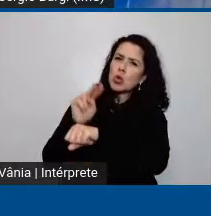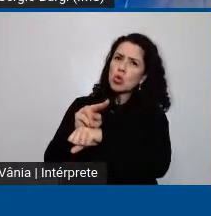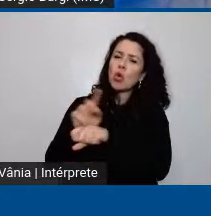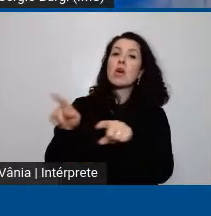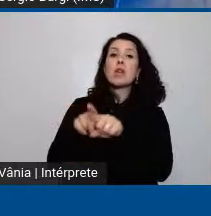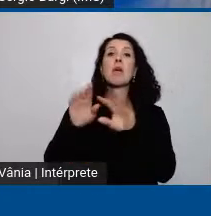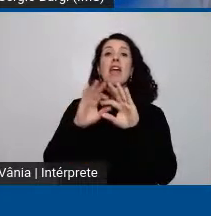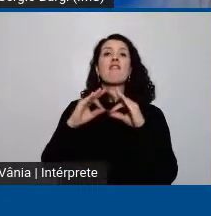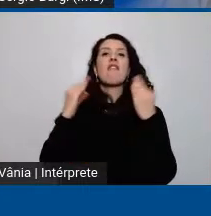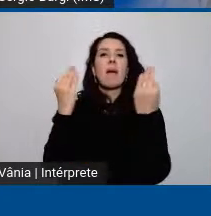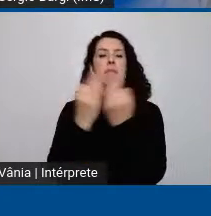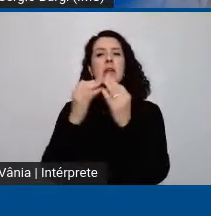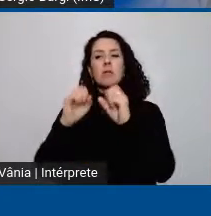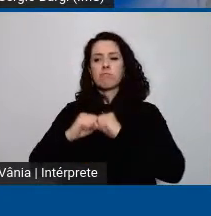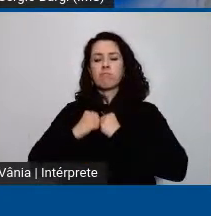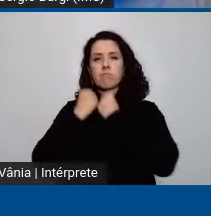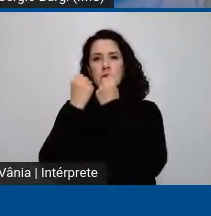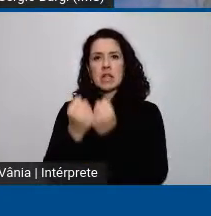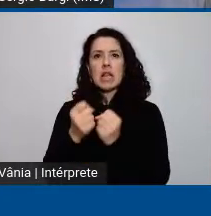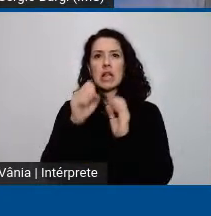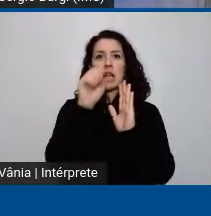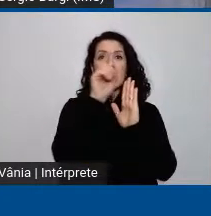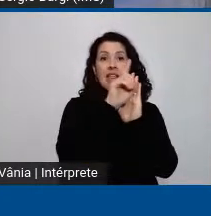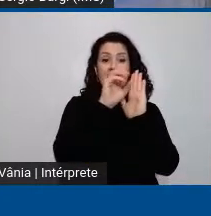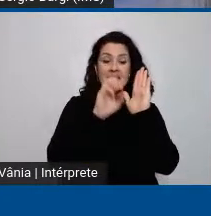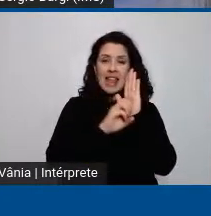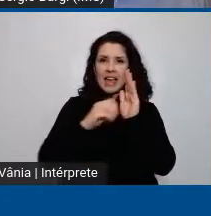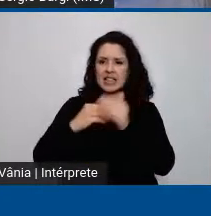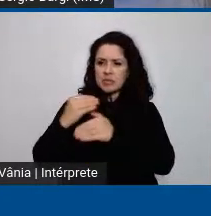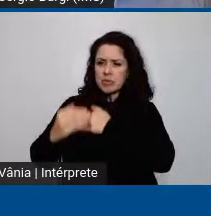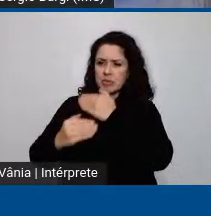longo de décadas, né,